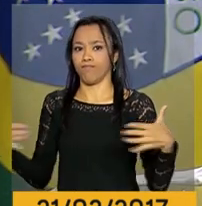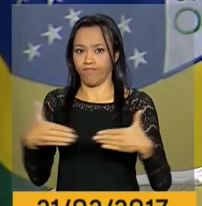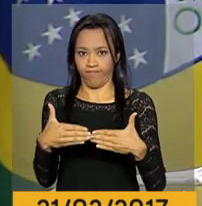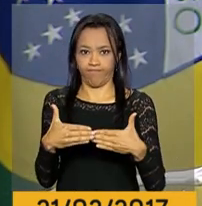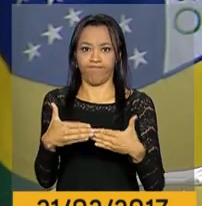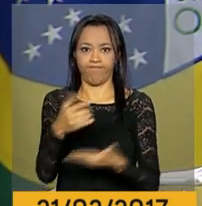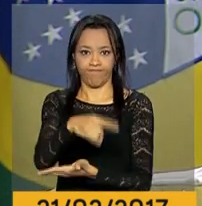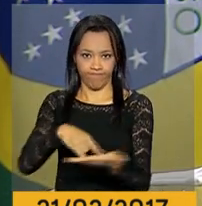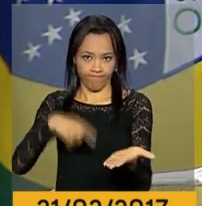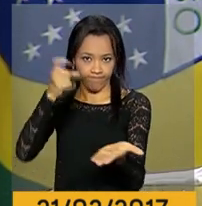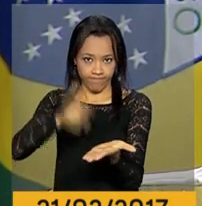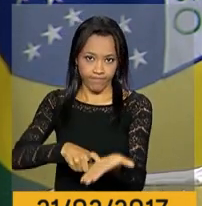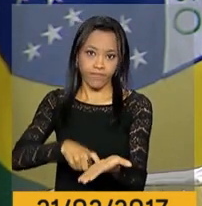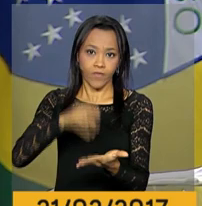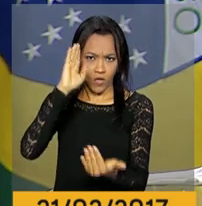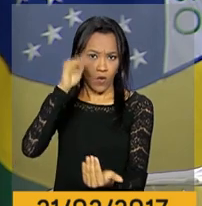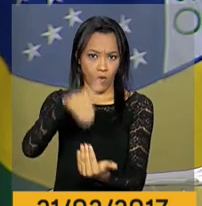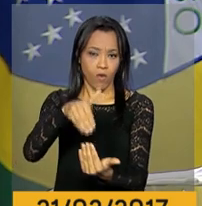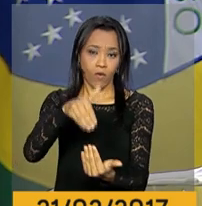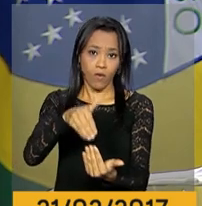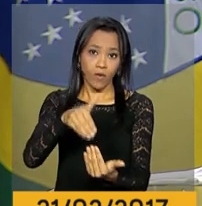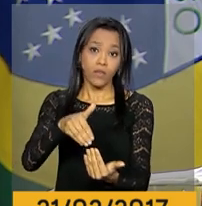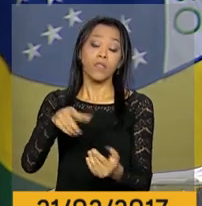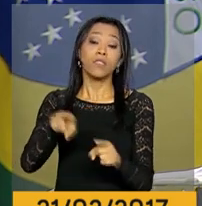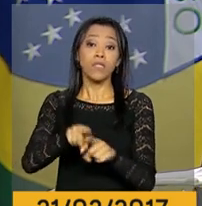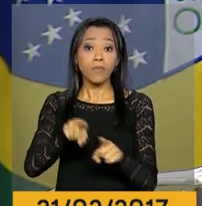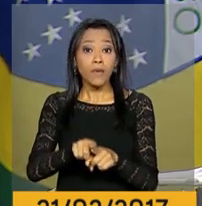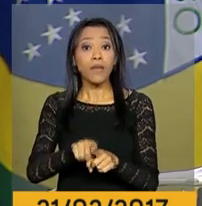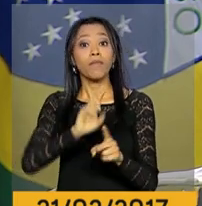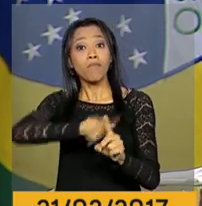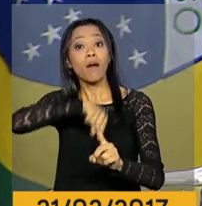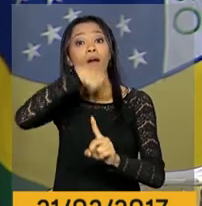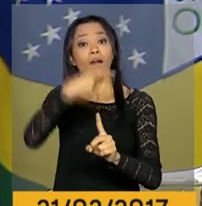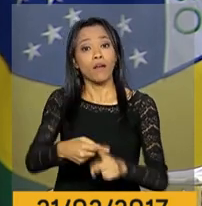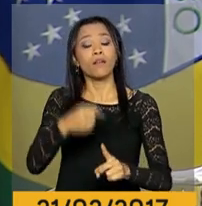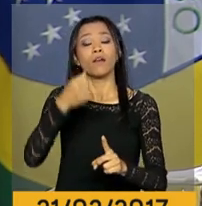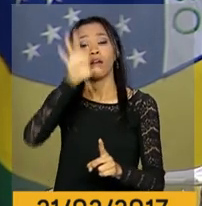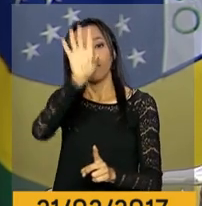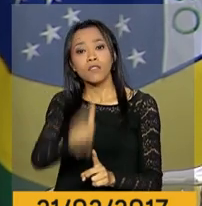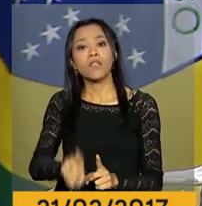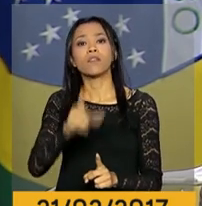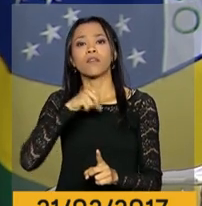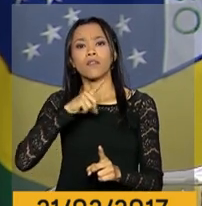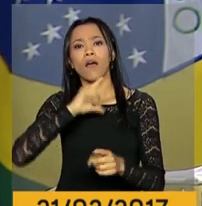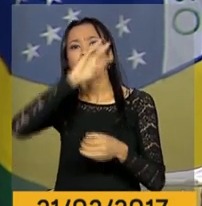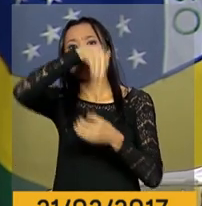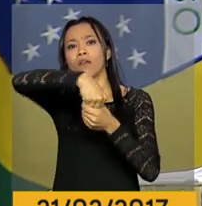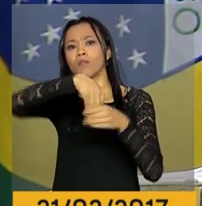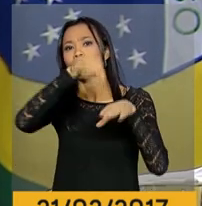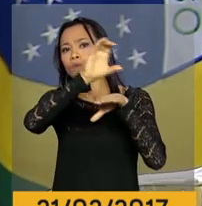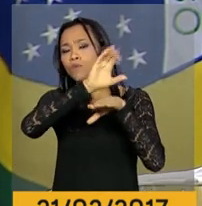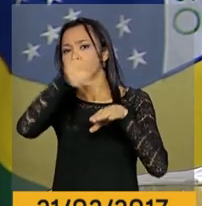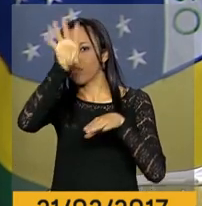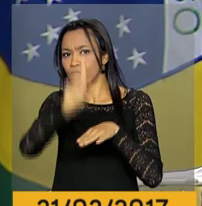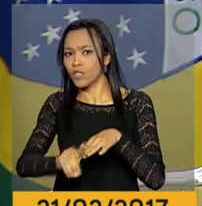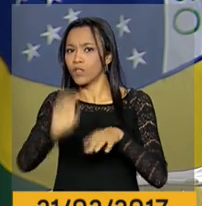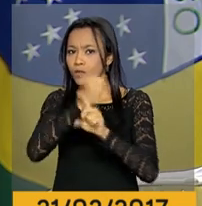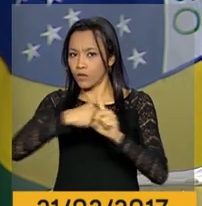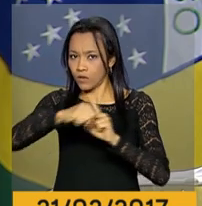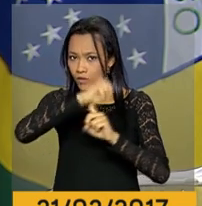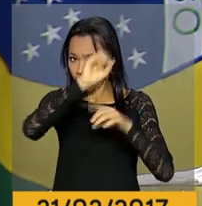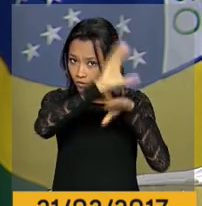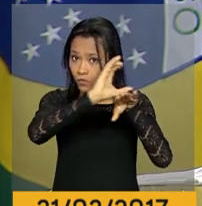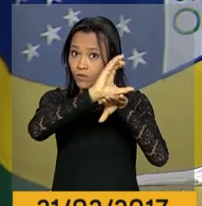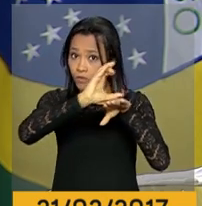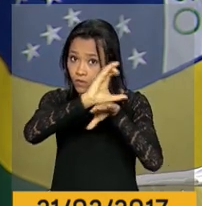eh arrolados elencados no próprio Capítulo dos direitos sociais entretanto eu eu digo